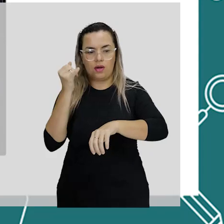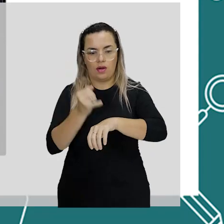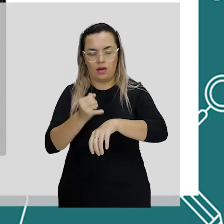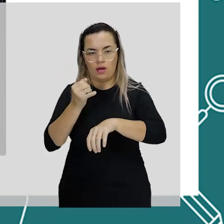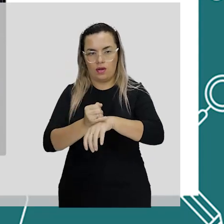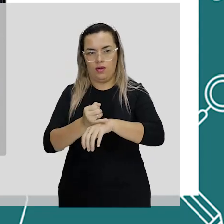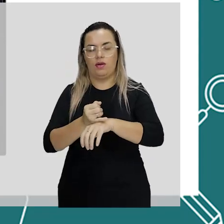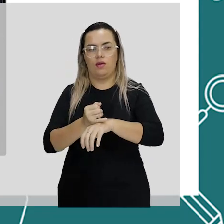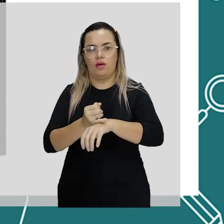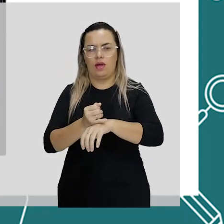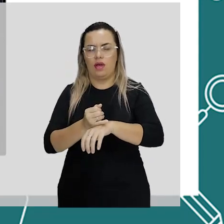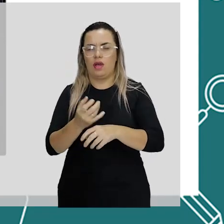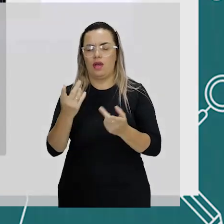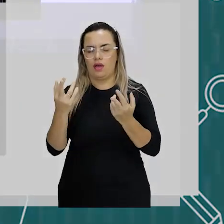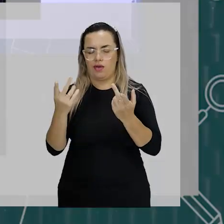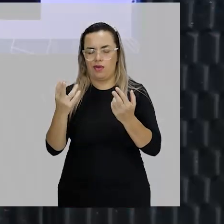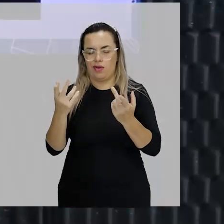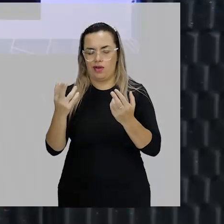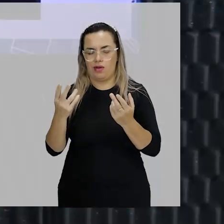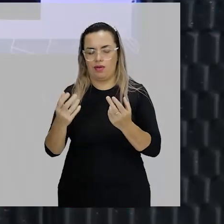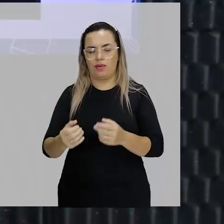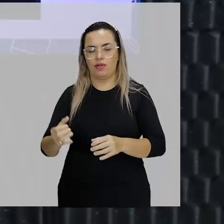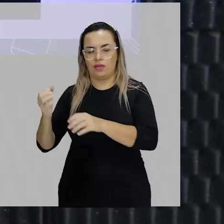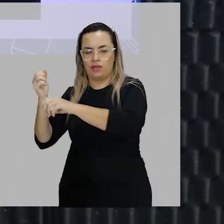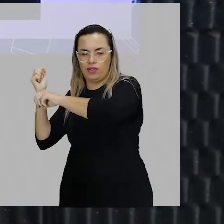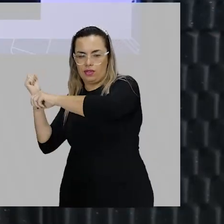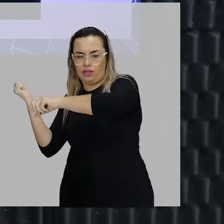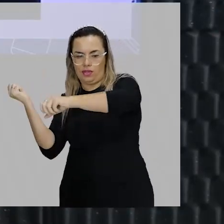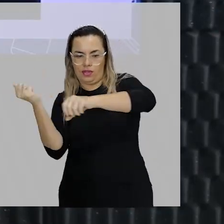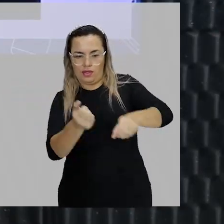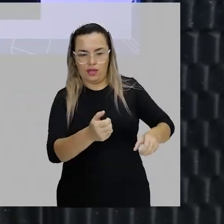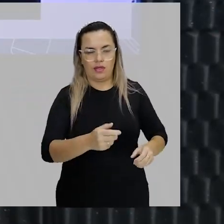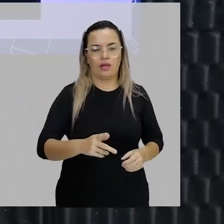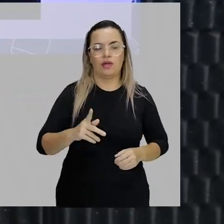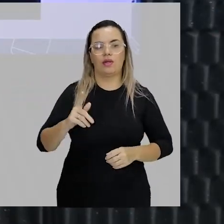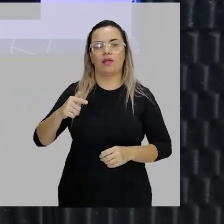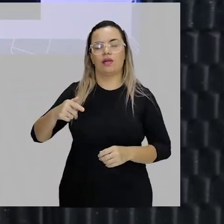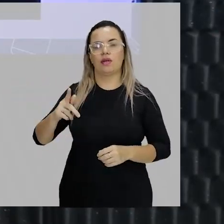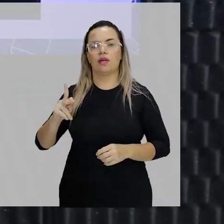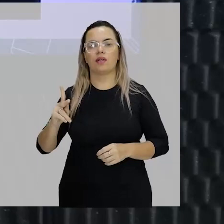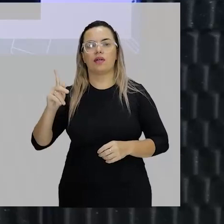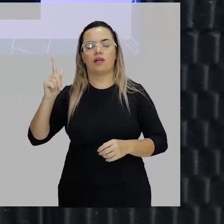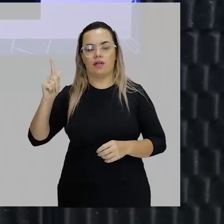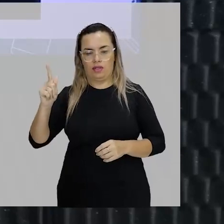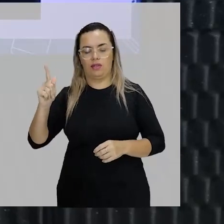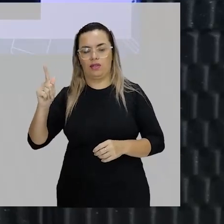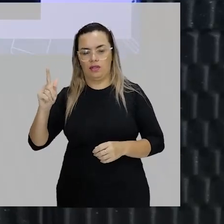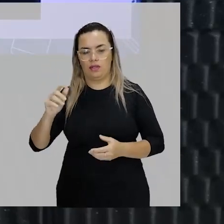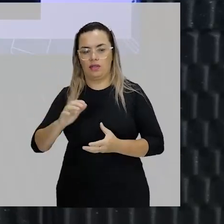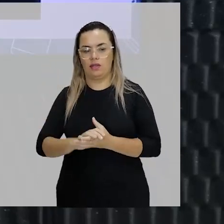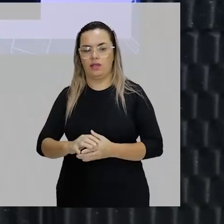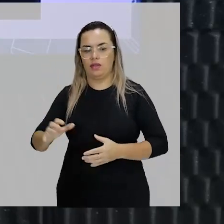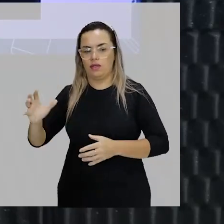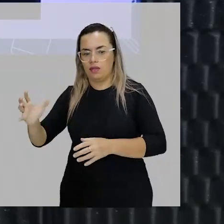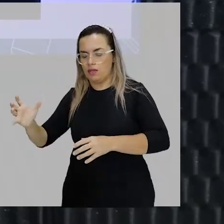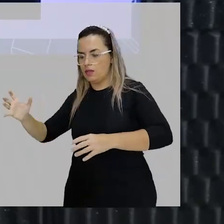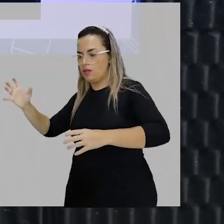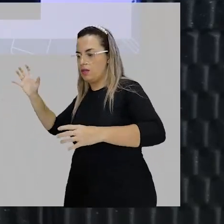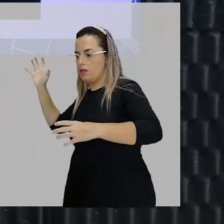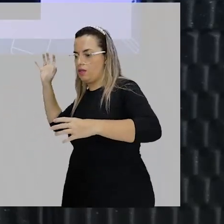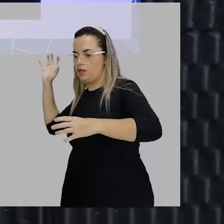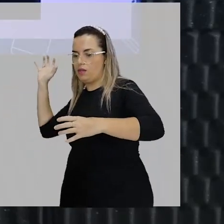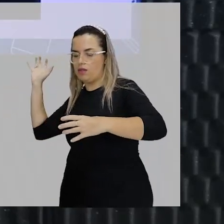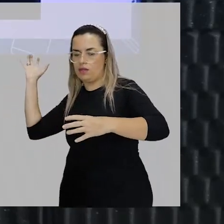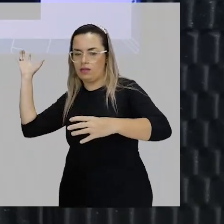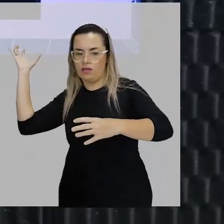até, 7,260 kg. Realiza alguns giros e realiza esse arremesso dessa bola